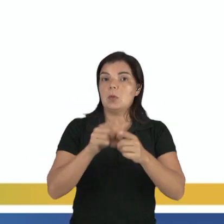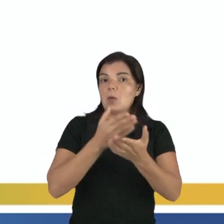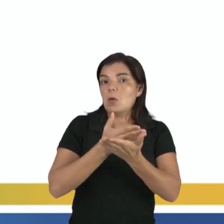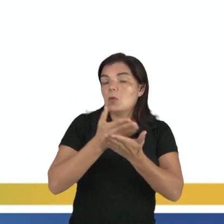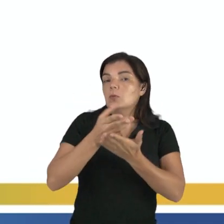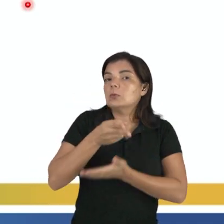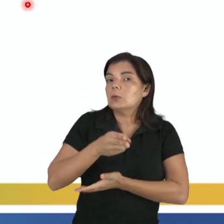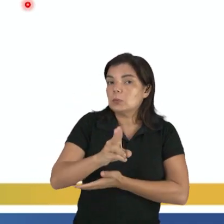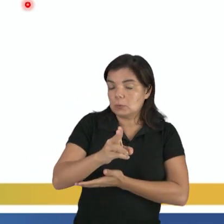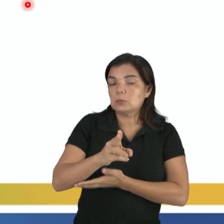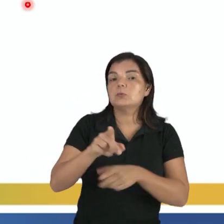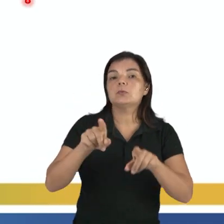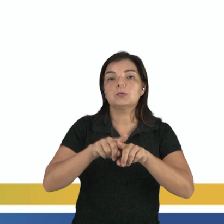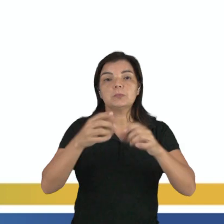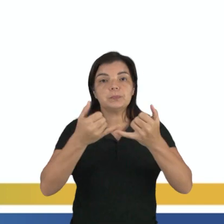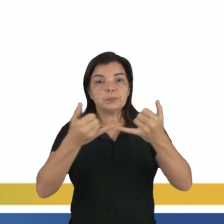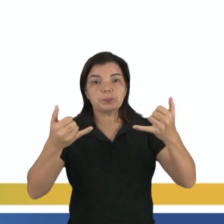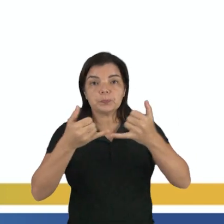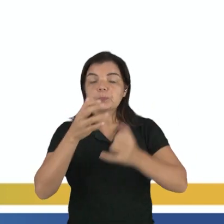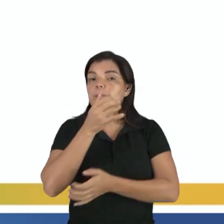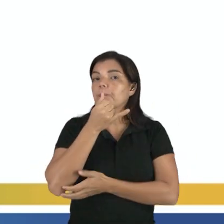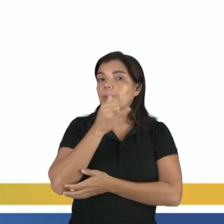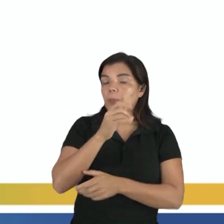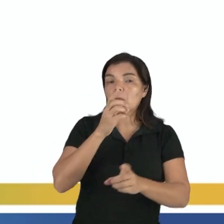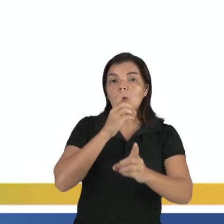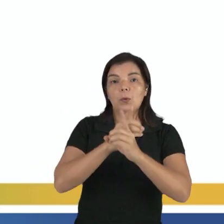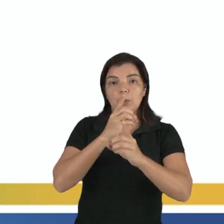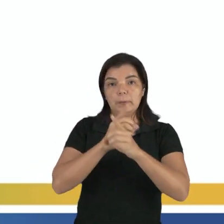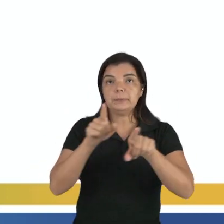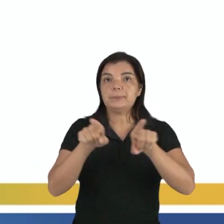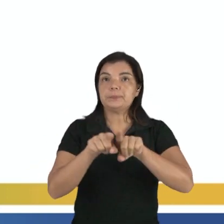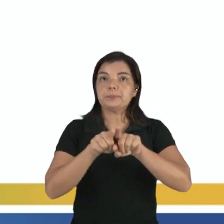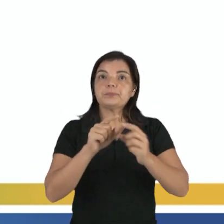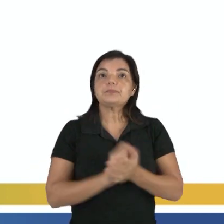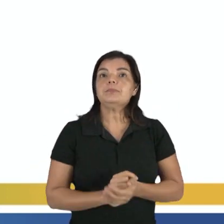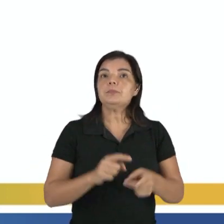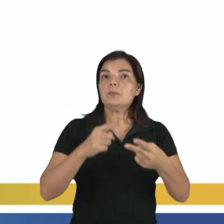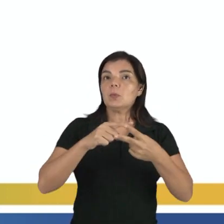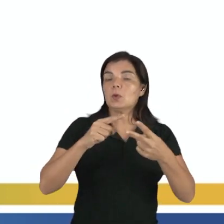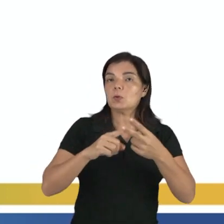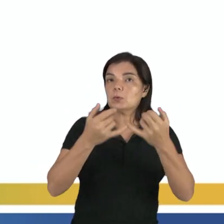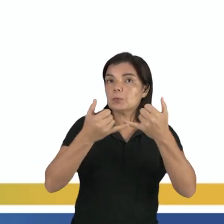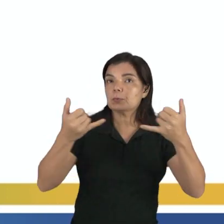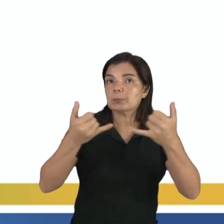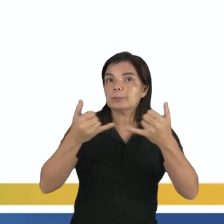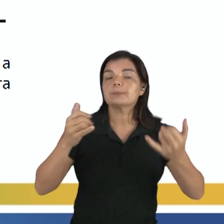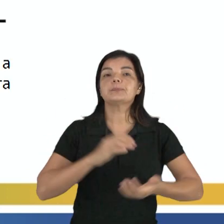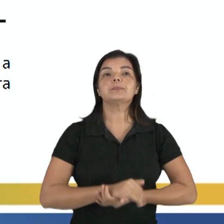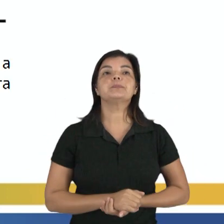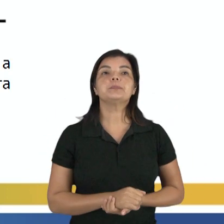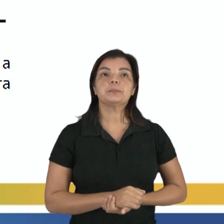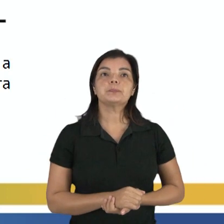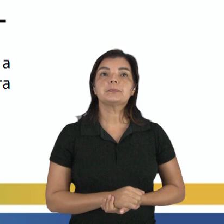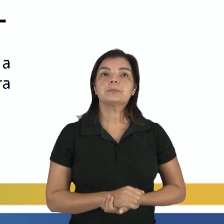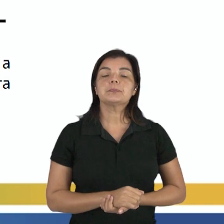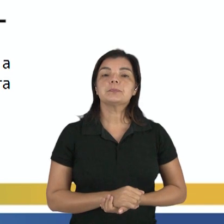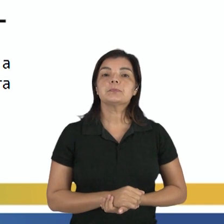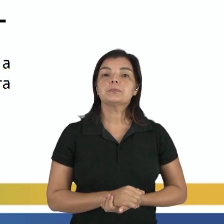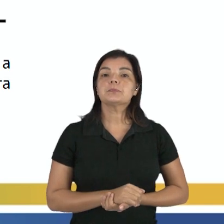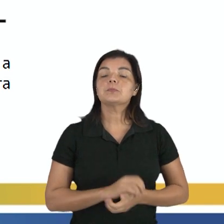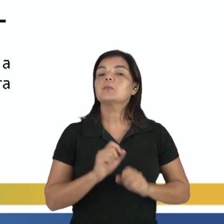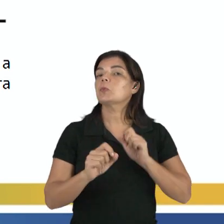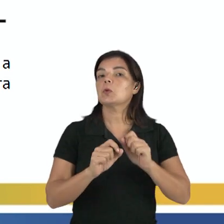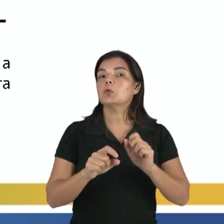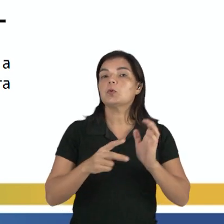Esse é o princípio da continuidade da corrente elétrica quando ela encontra bifurcações da corrente ok a